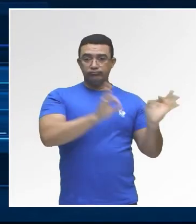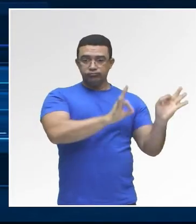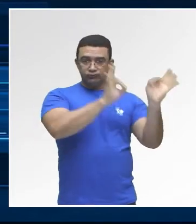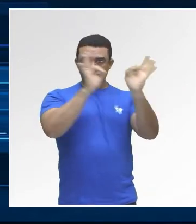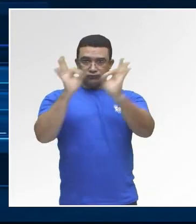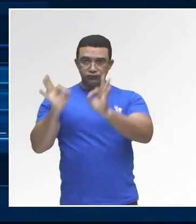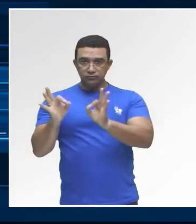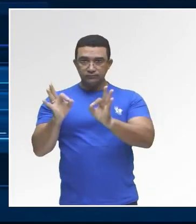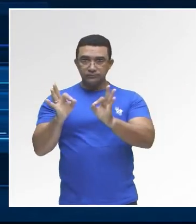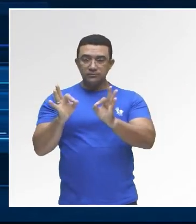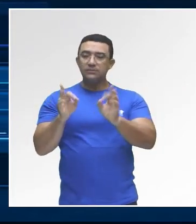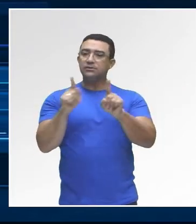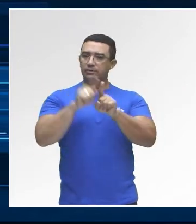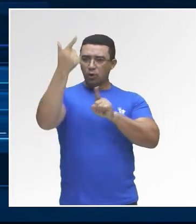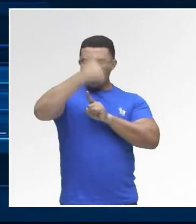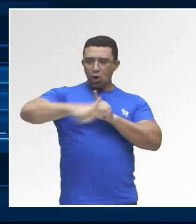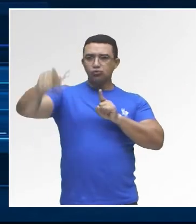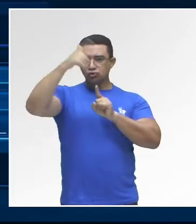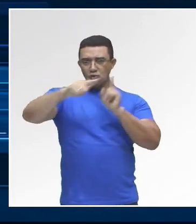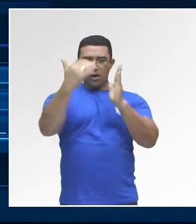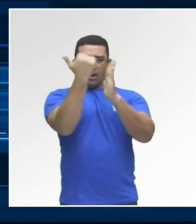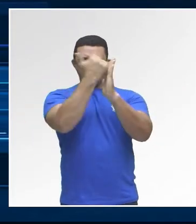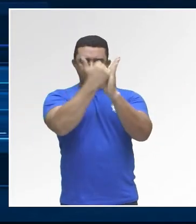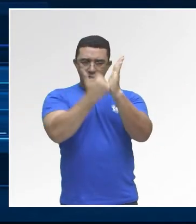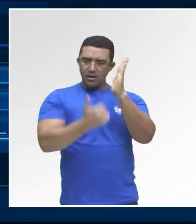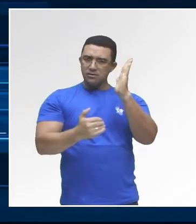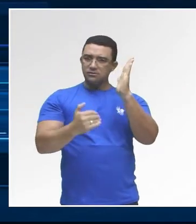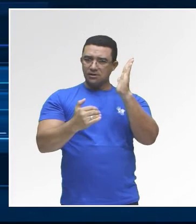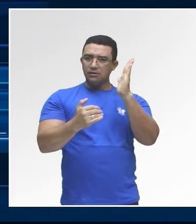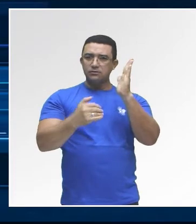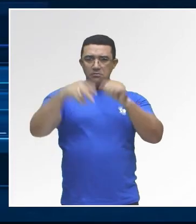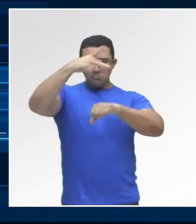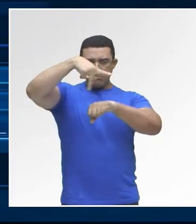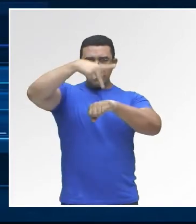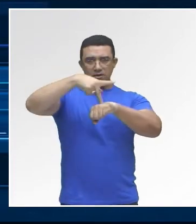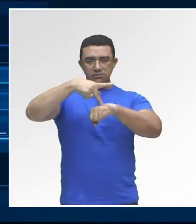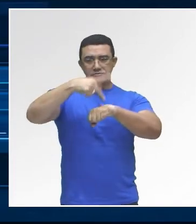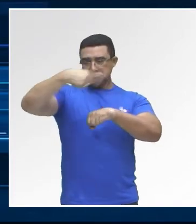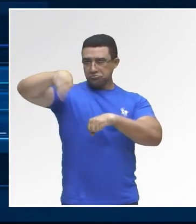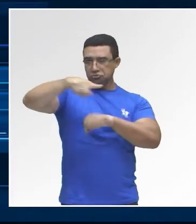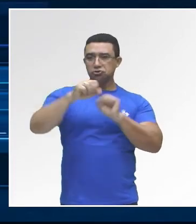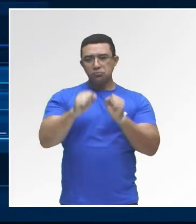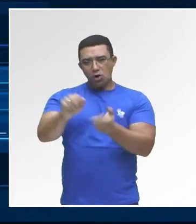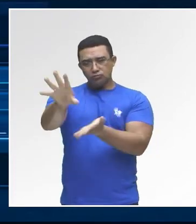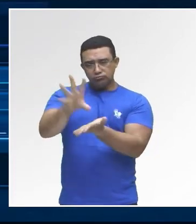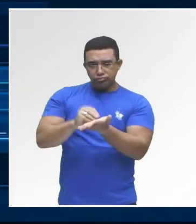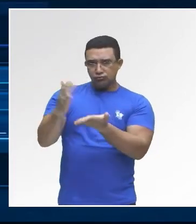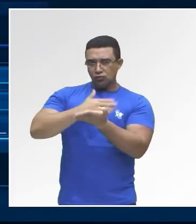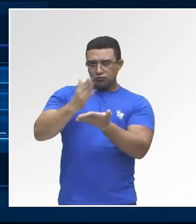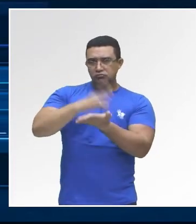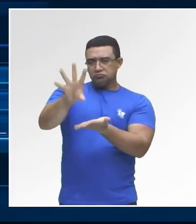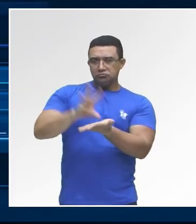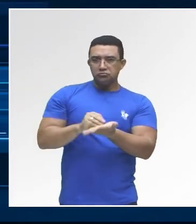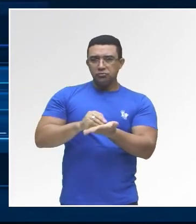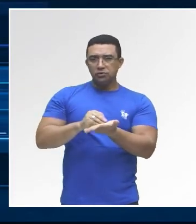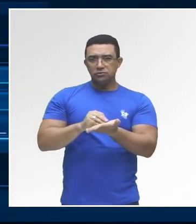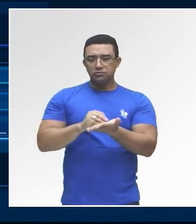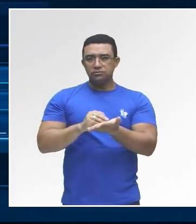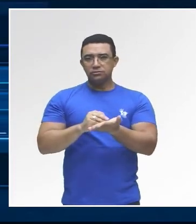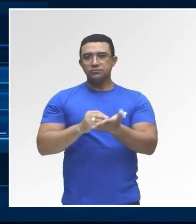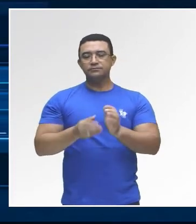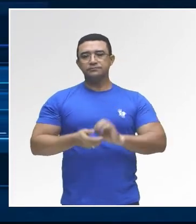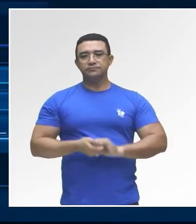vídeo, que continua aquela lista de países e nacionalidades. Vocês podem continuar naquela mesma ordem lá. País aqui desse